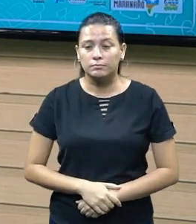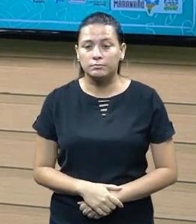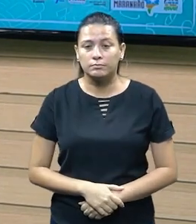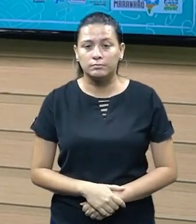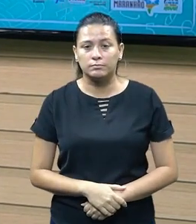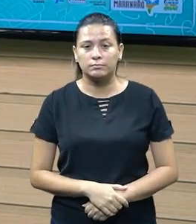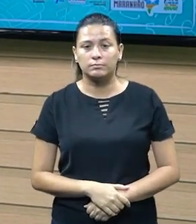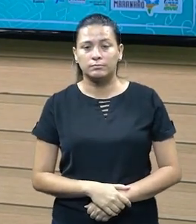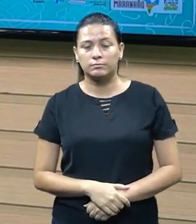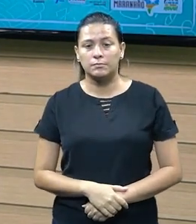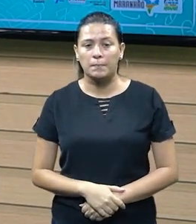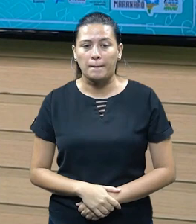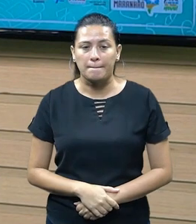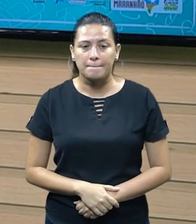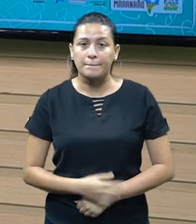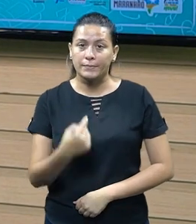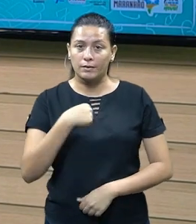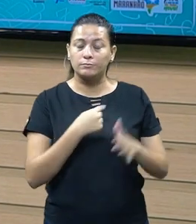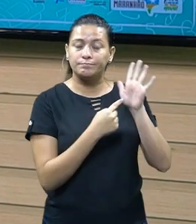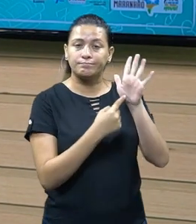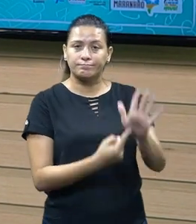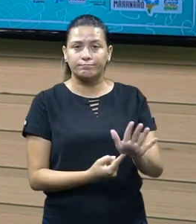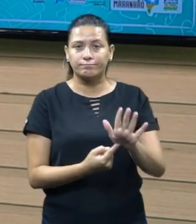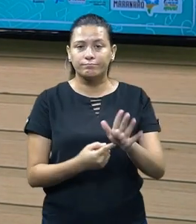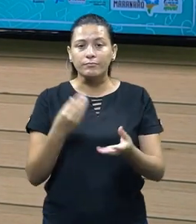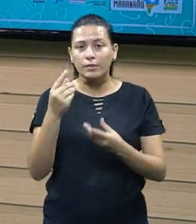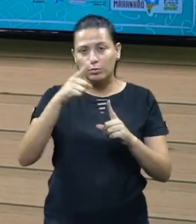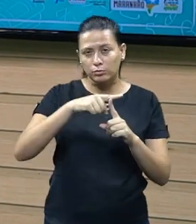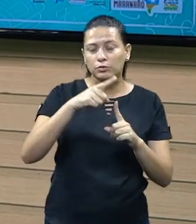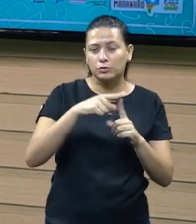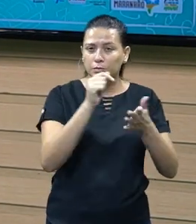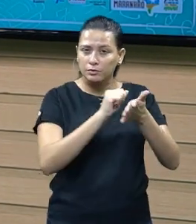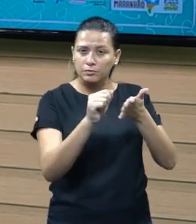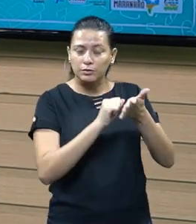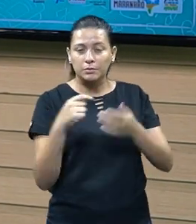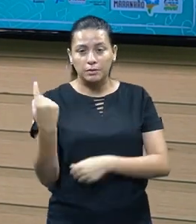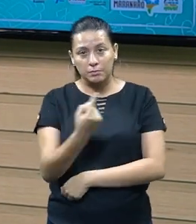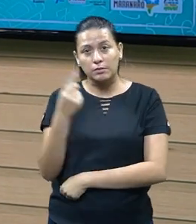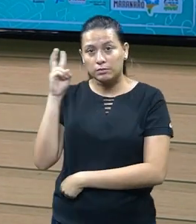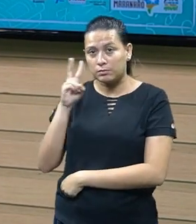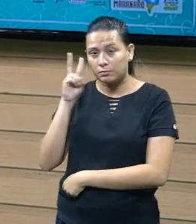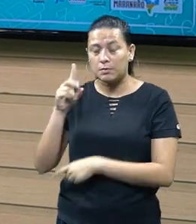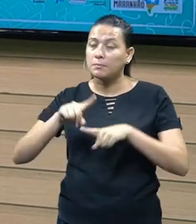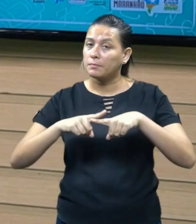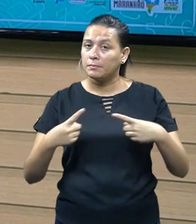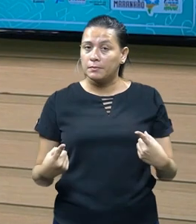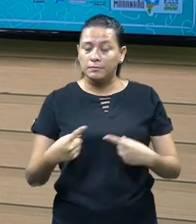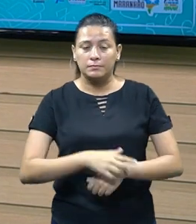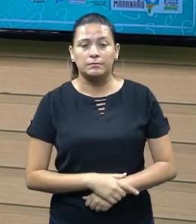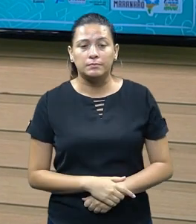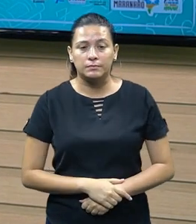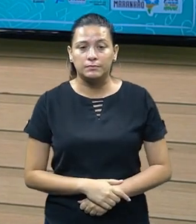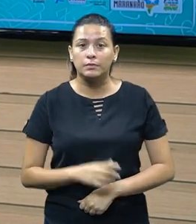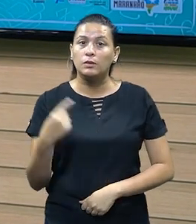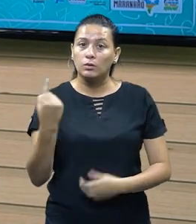tá E aqui eu vou mostrar para vocês agora tipos de fichamento só pra gente lembrar mas Lembrando que